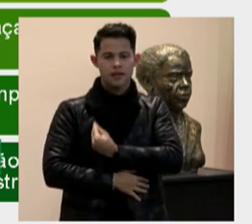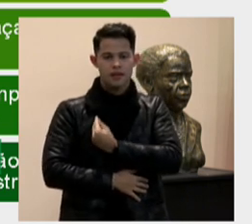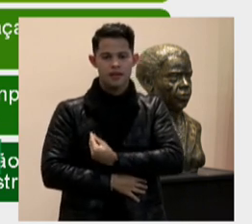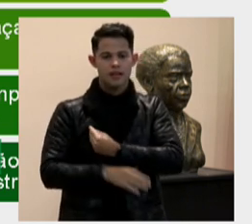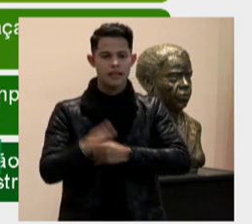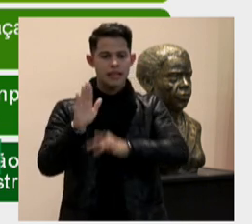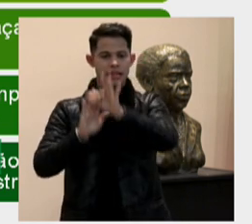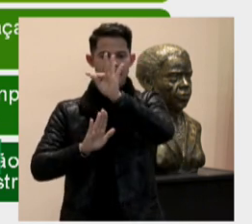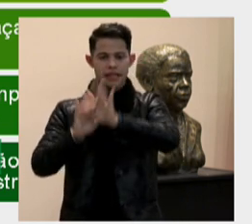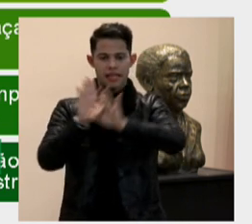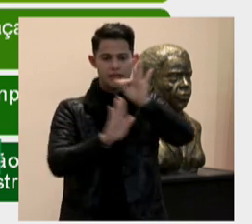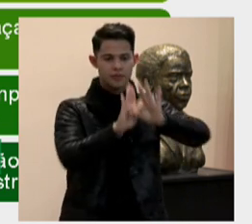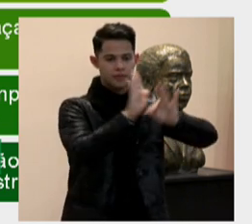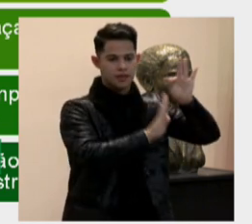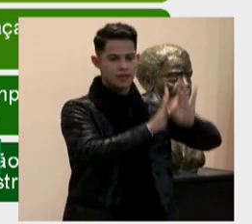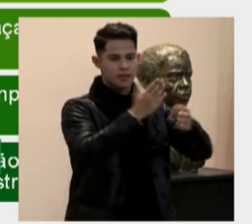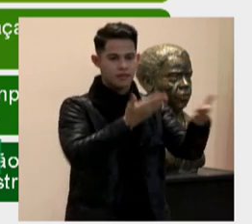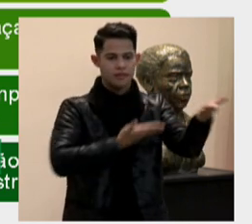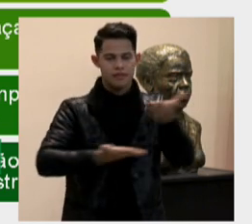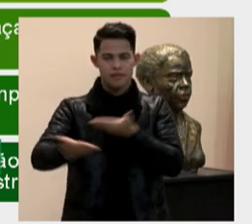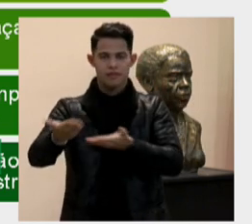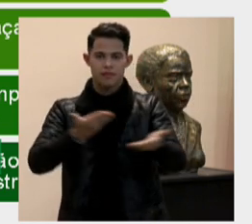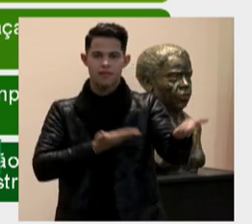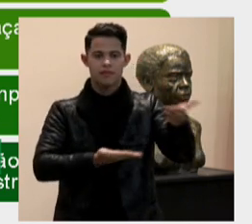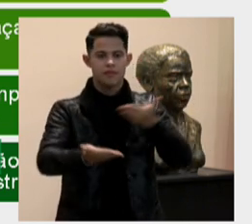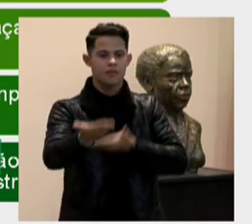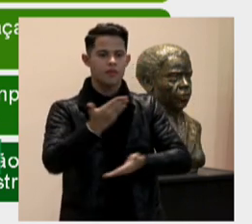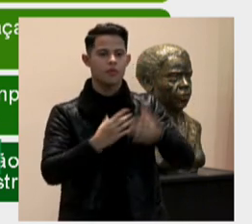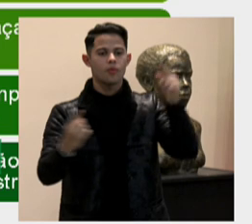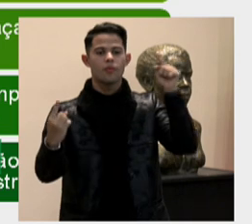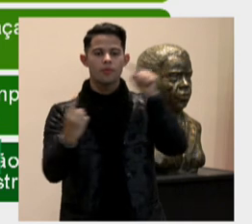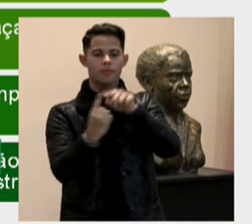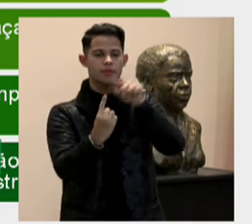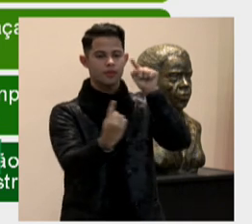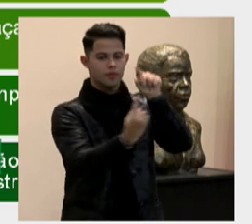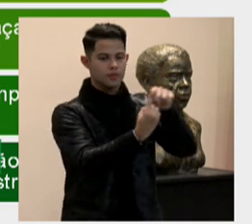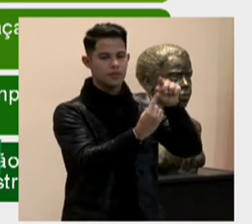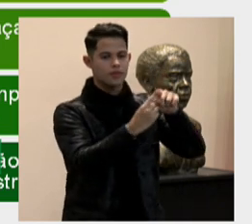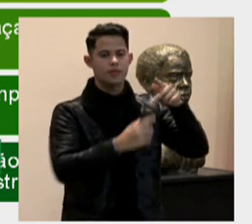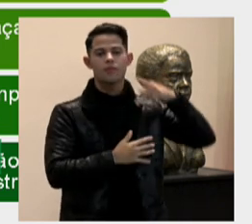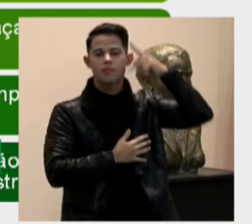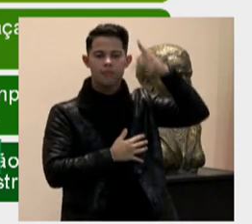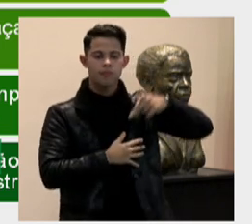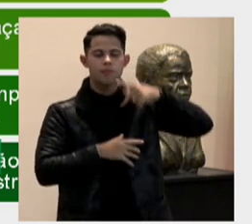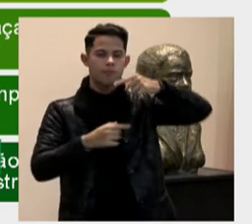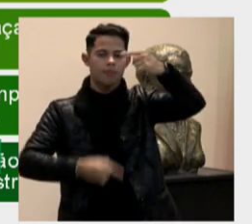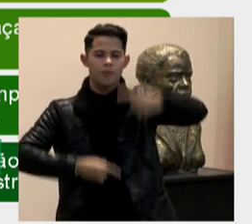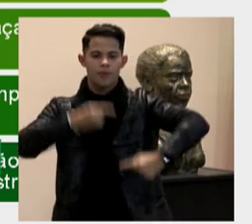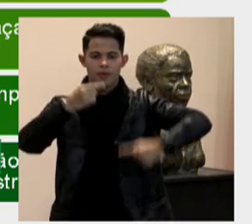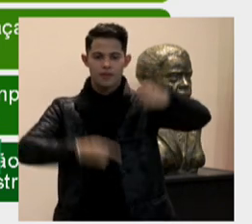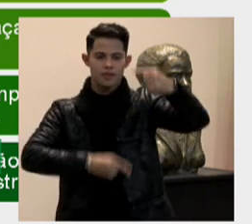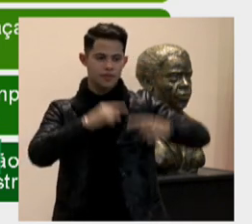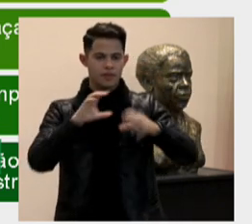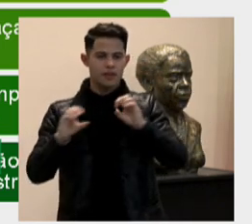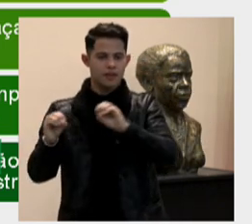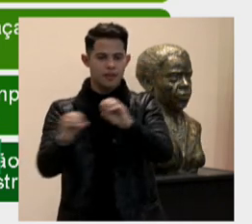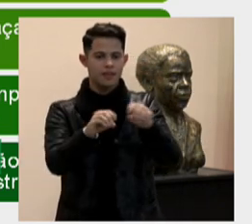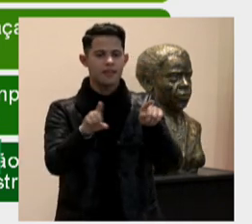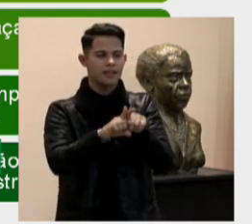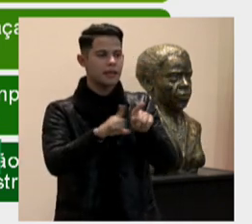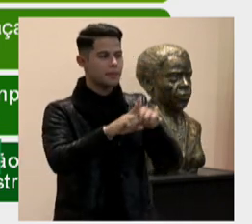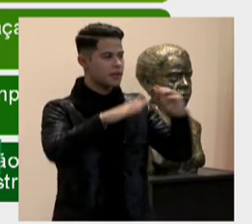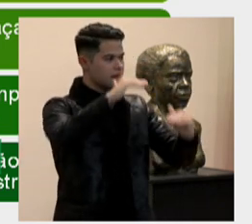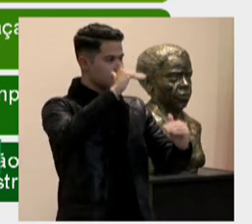intersetorialidade como uma diretriz e como um objetivo importante na construção das políticas educacionais, e a